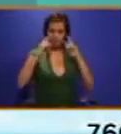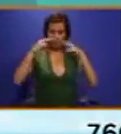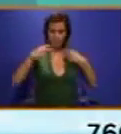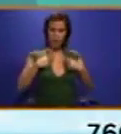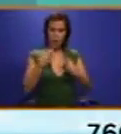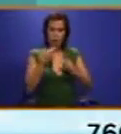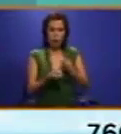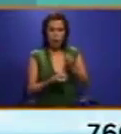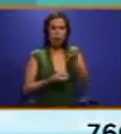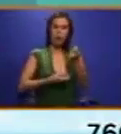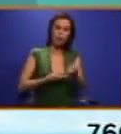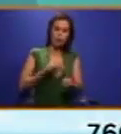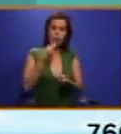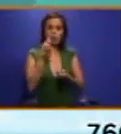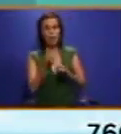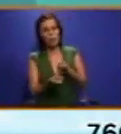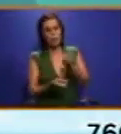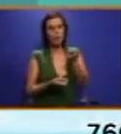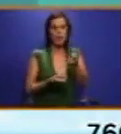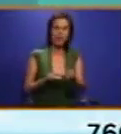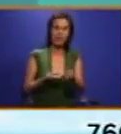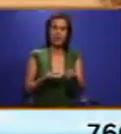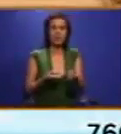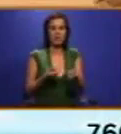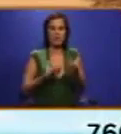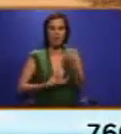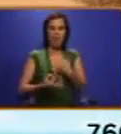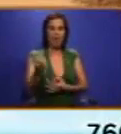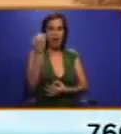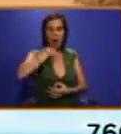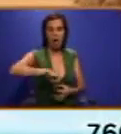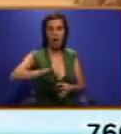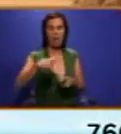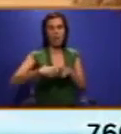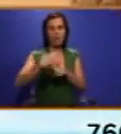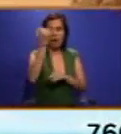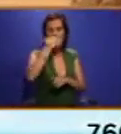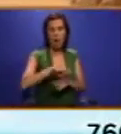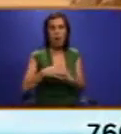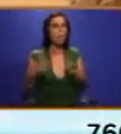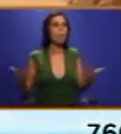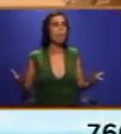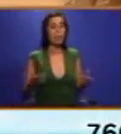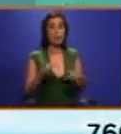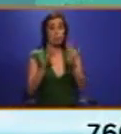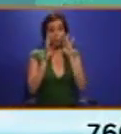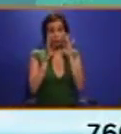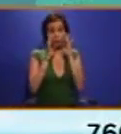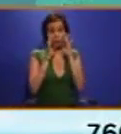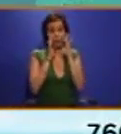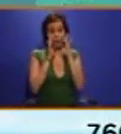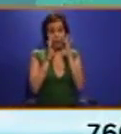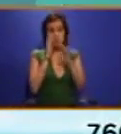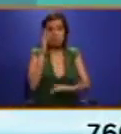há pouco e pouco a a deixar de cuidar de si interessar-se por si ou foi uma coisa que andava tão absorvida e só